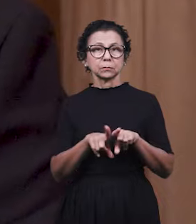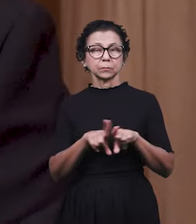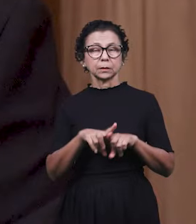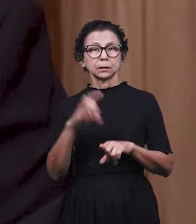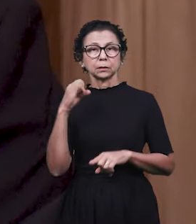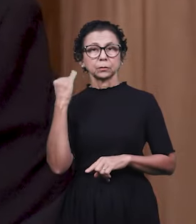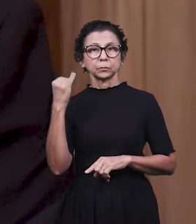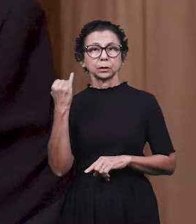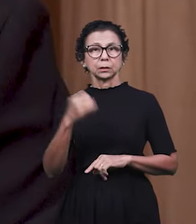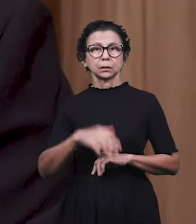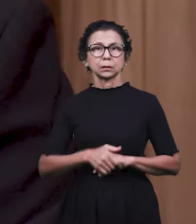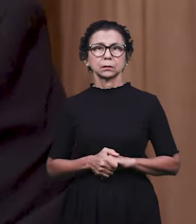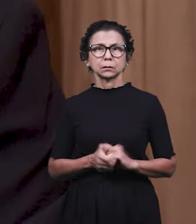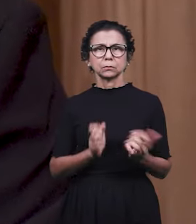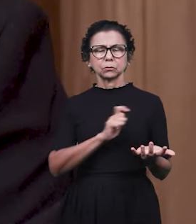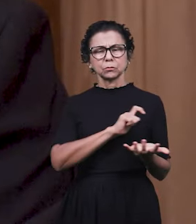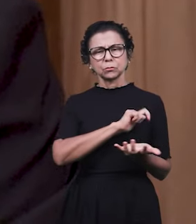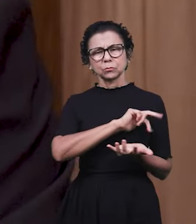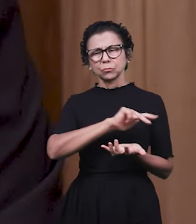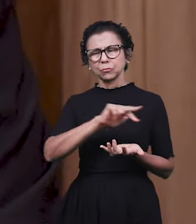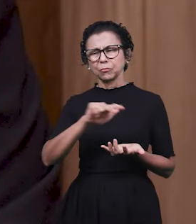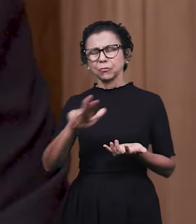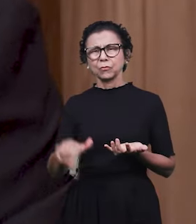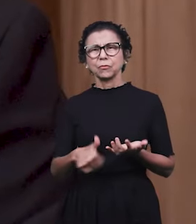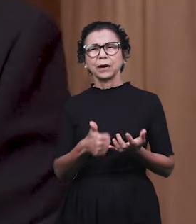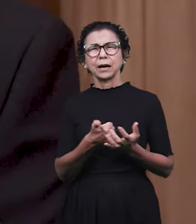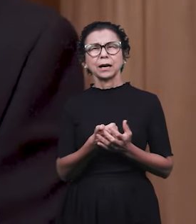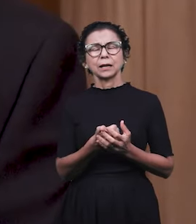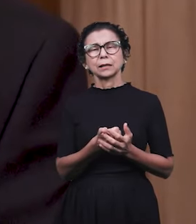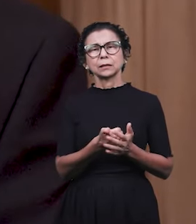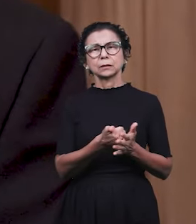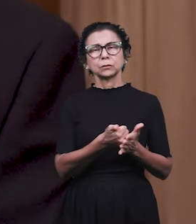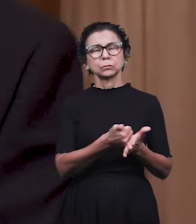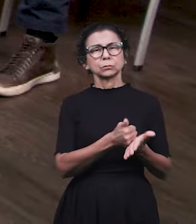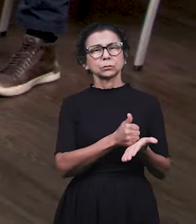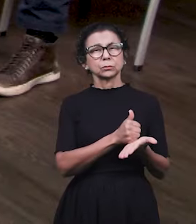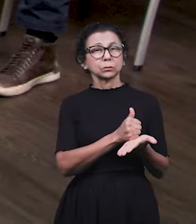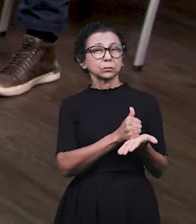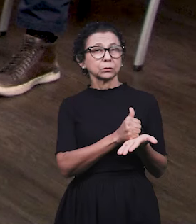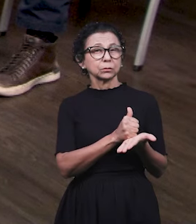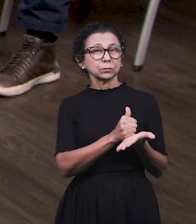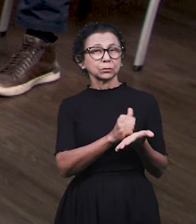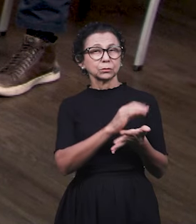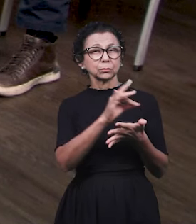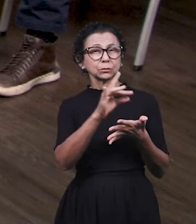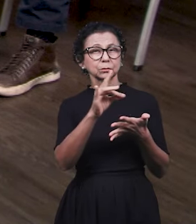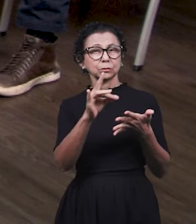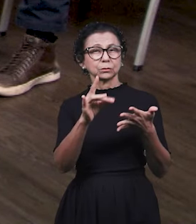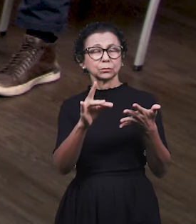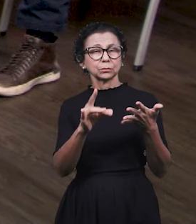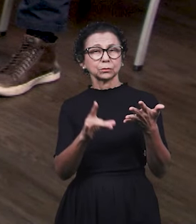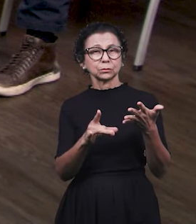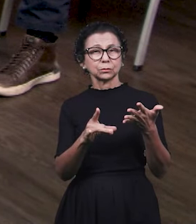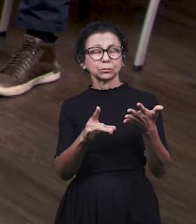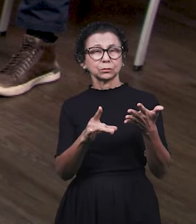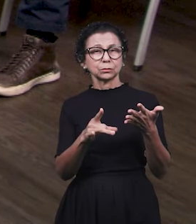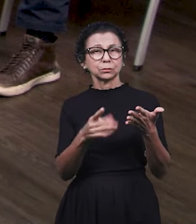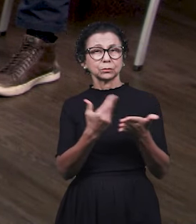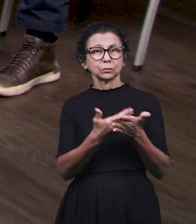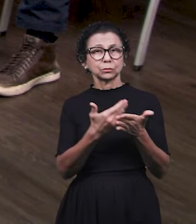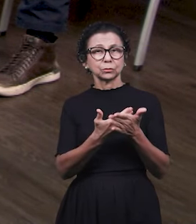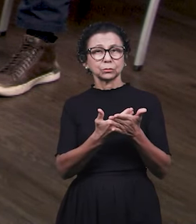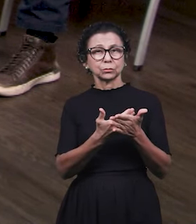trabalhar bem com frações, somas de frações, produtos, razão e proporção, interpretação de gráficos, porque são conceitos